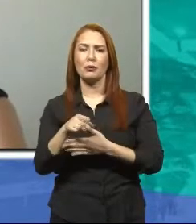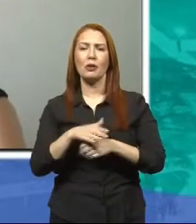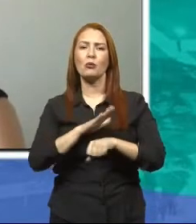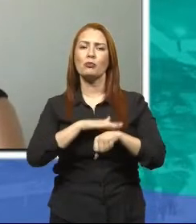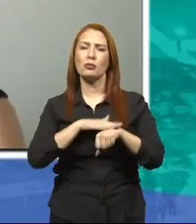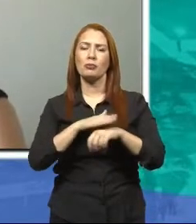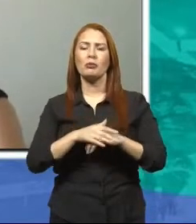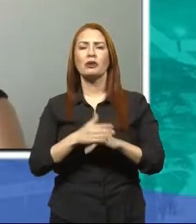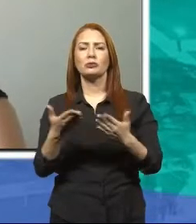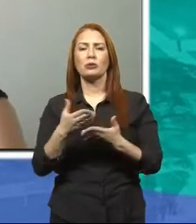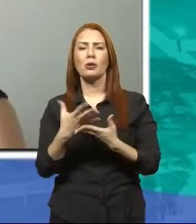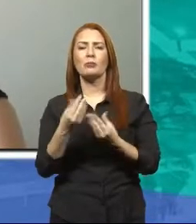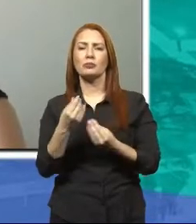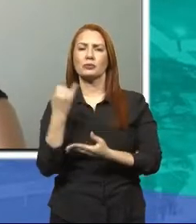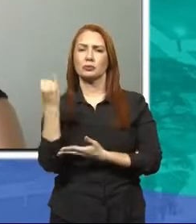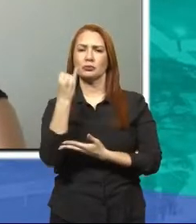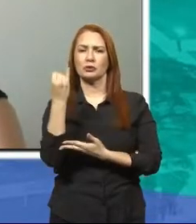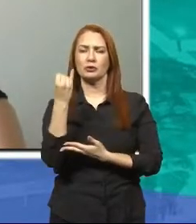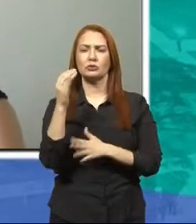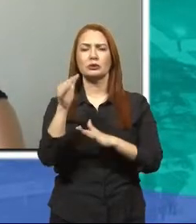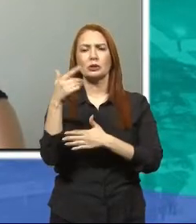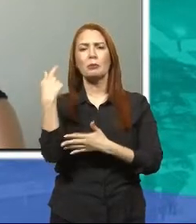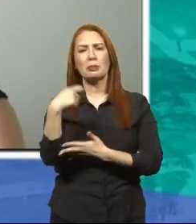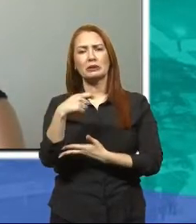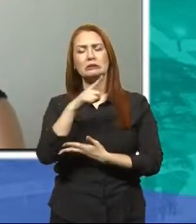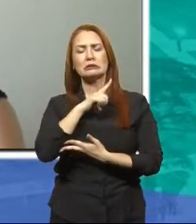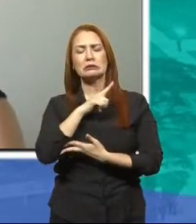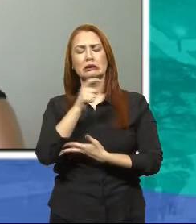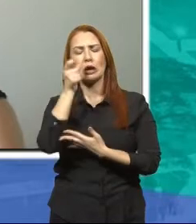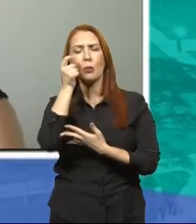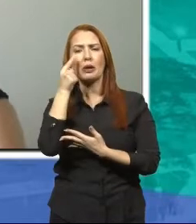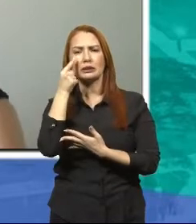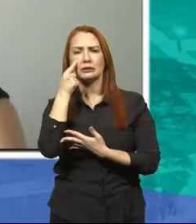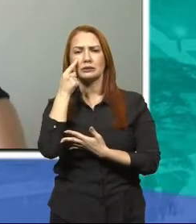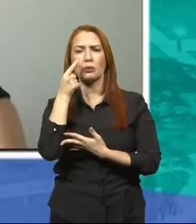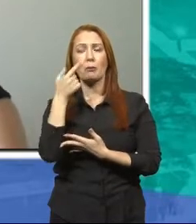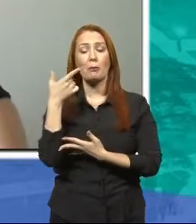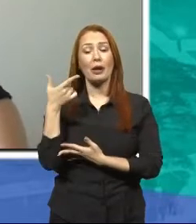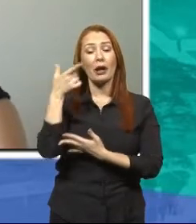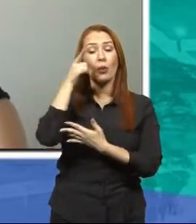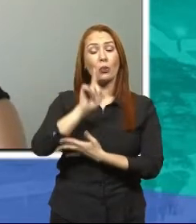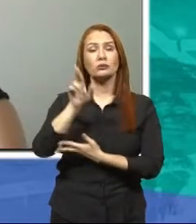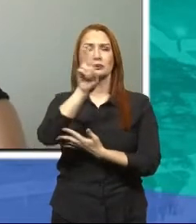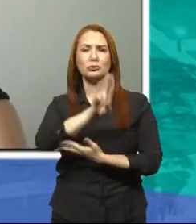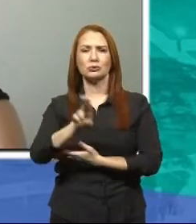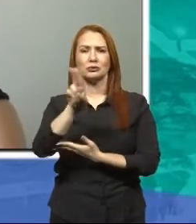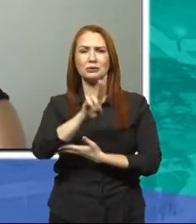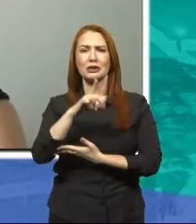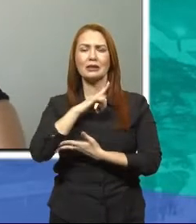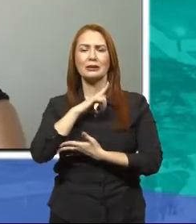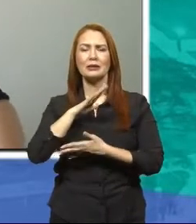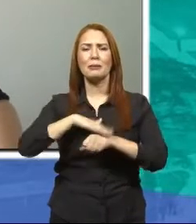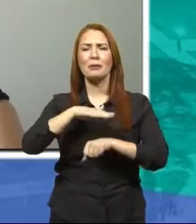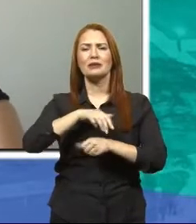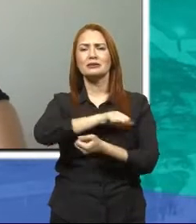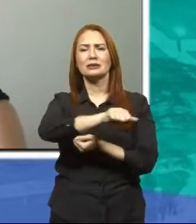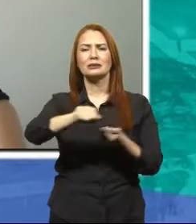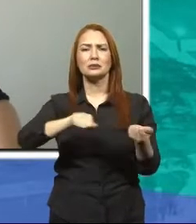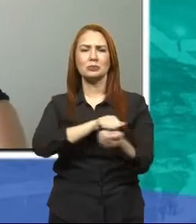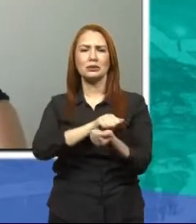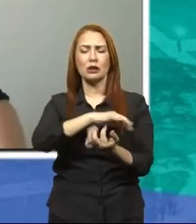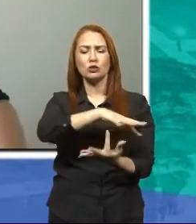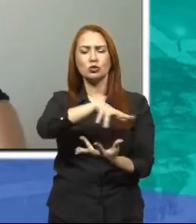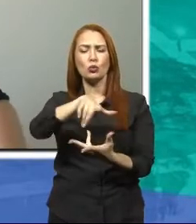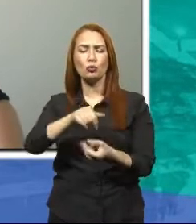Devemos prestar atenção nisso e todos ajudarmos a conseguir tirar mais eficiência, mais sustentabilidade do nosso mundo atual.